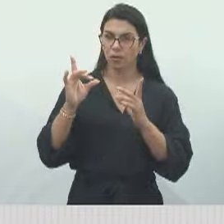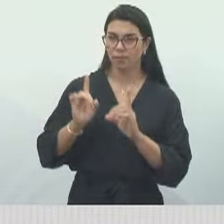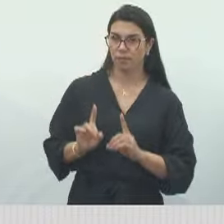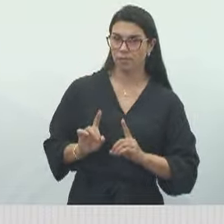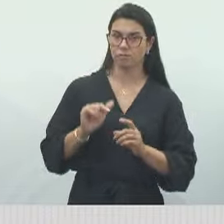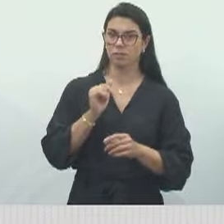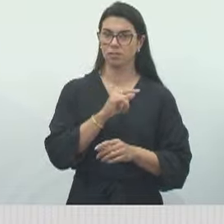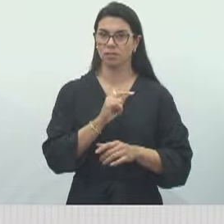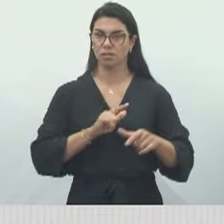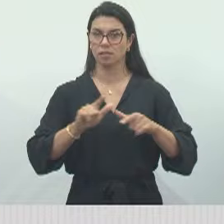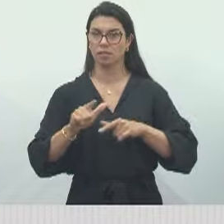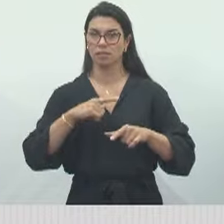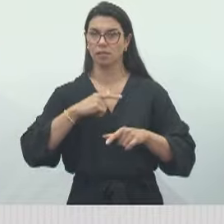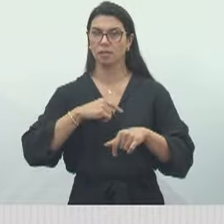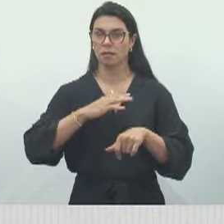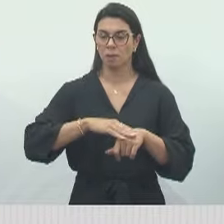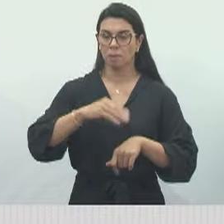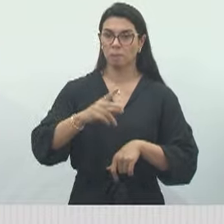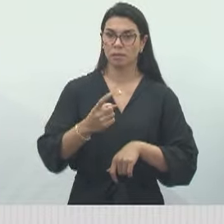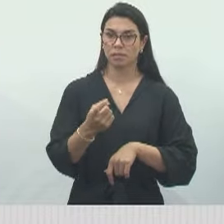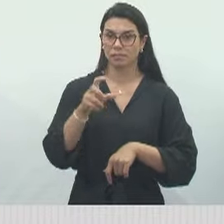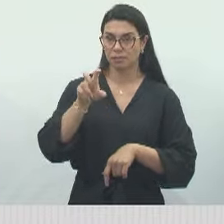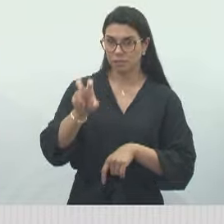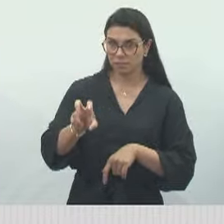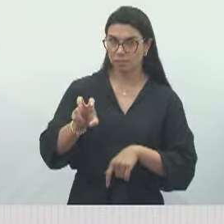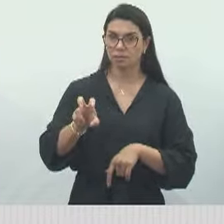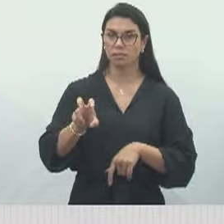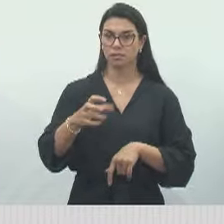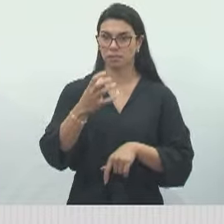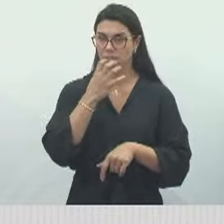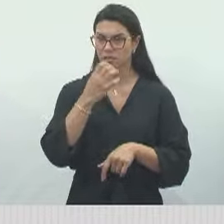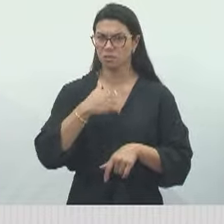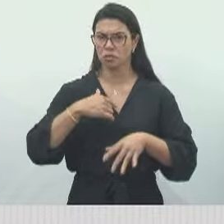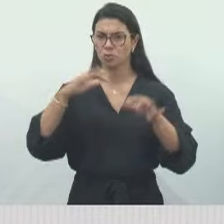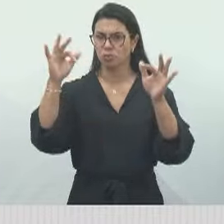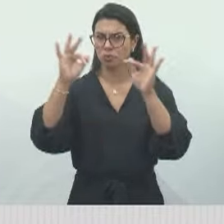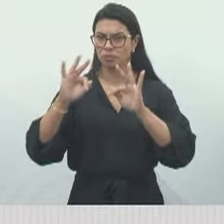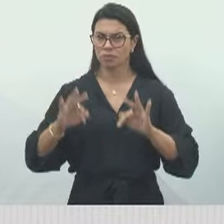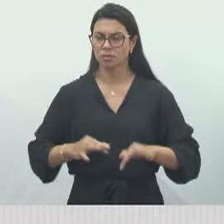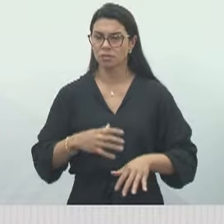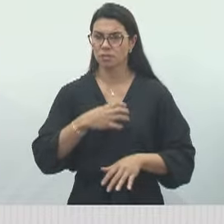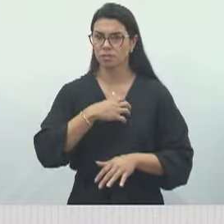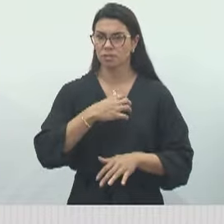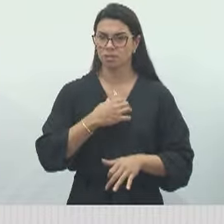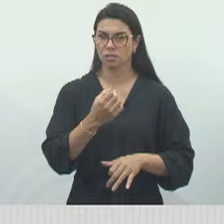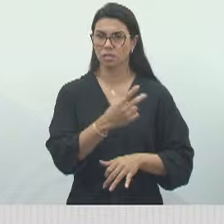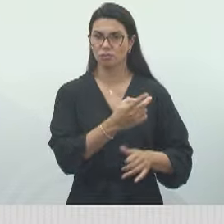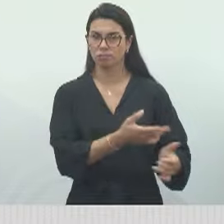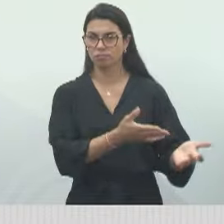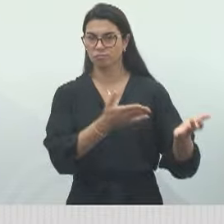tem mais de 15 cachorros deficientes. Então, eu fiquei muito feliz com a visita das